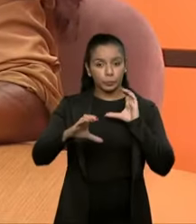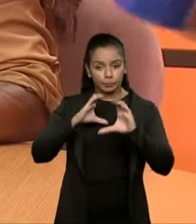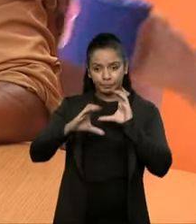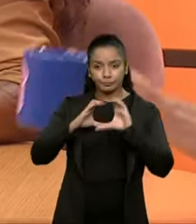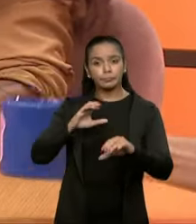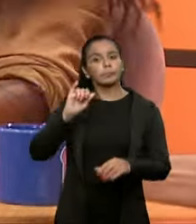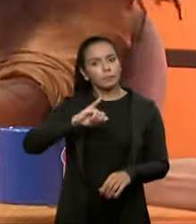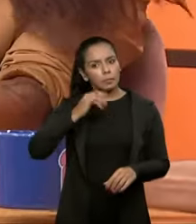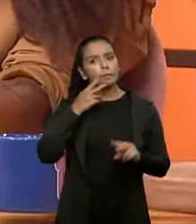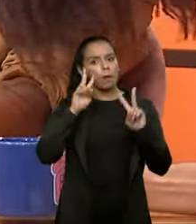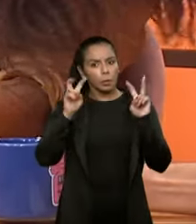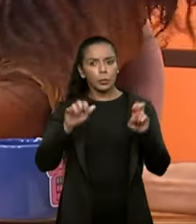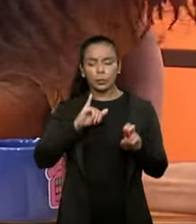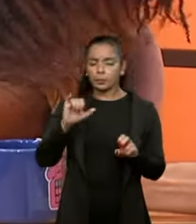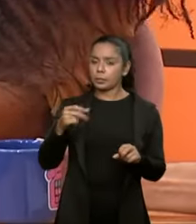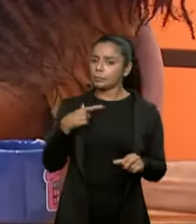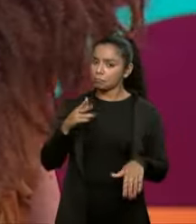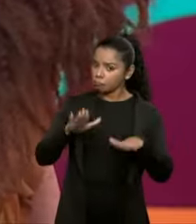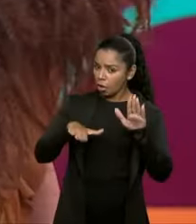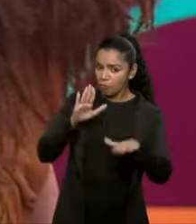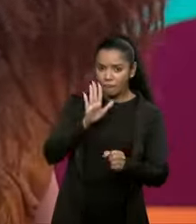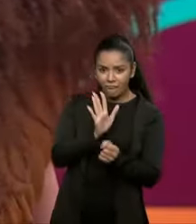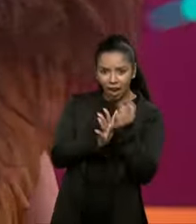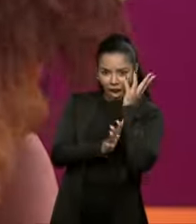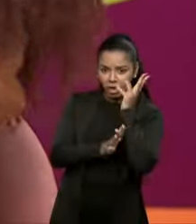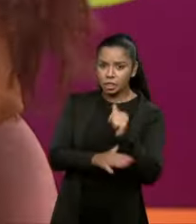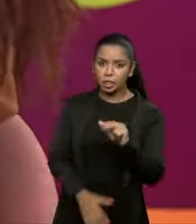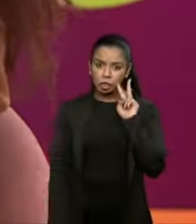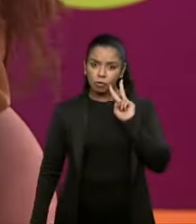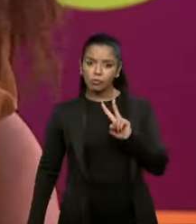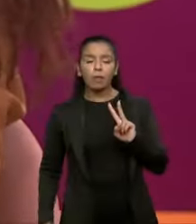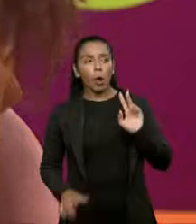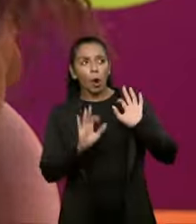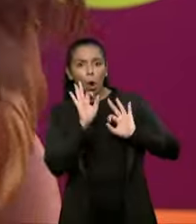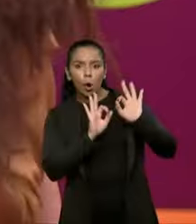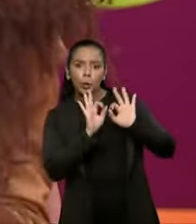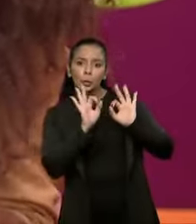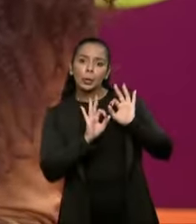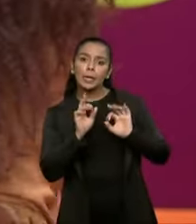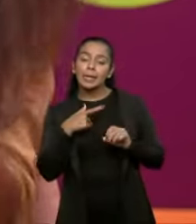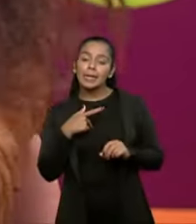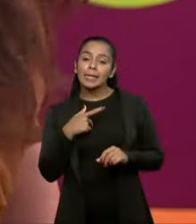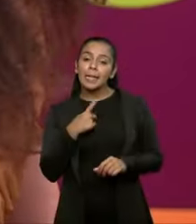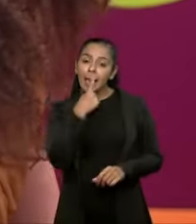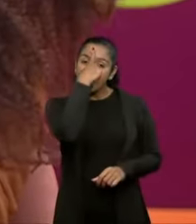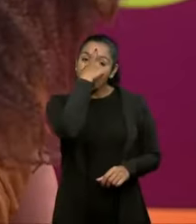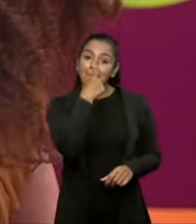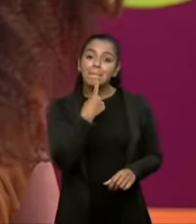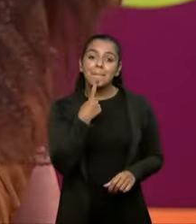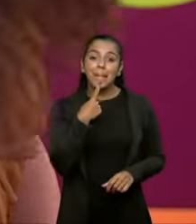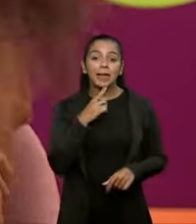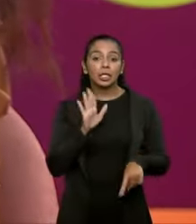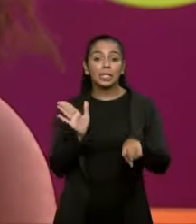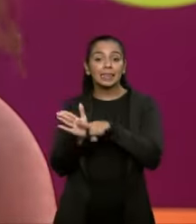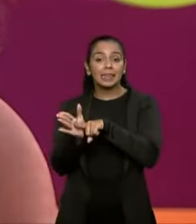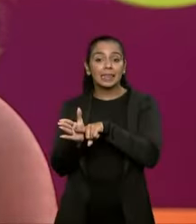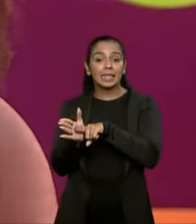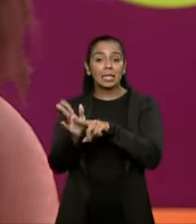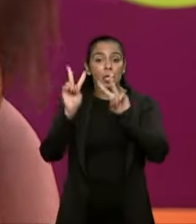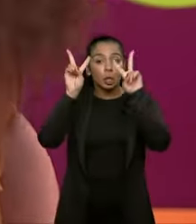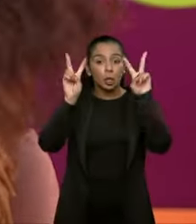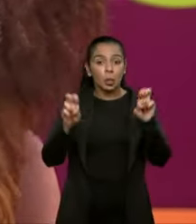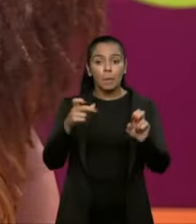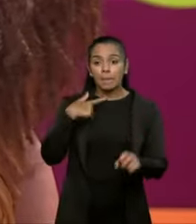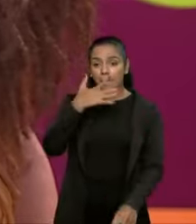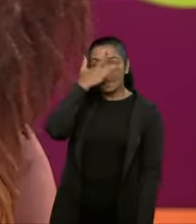importante falar disso, né? Que muitas vezes a gente via sendo construída uma imagem muito negativa sobre pessoas negras